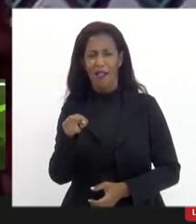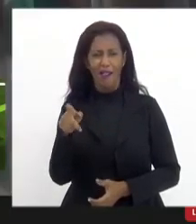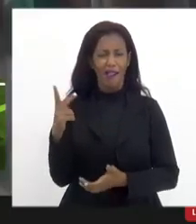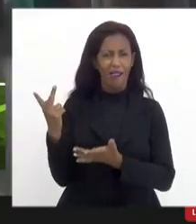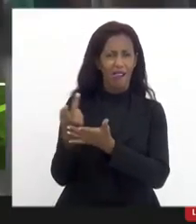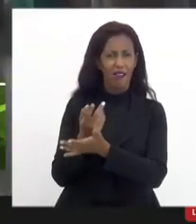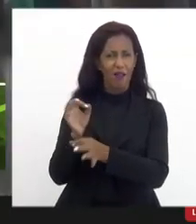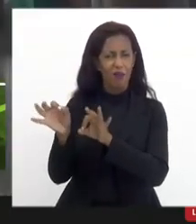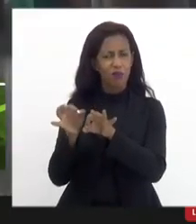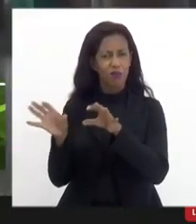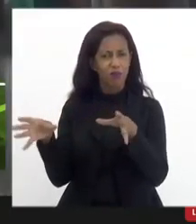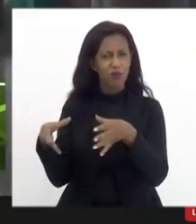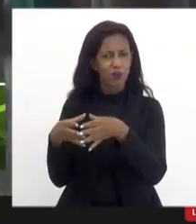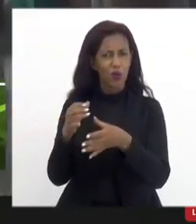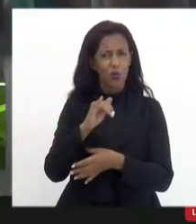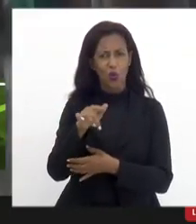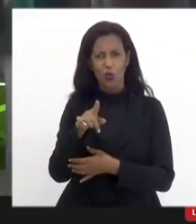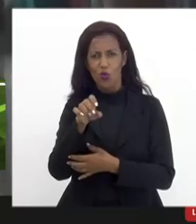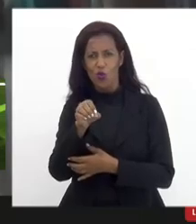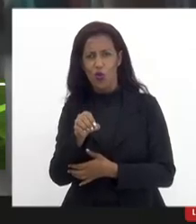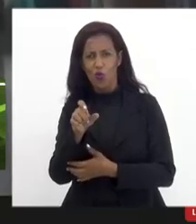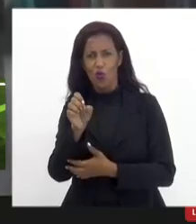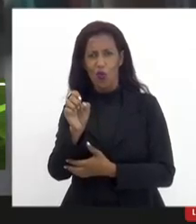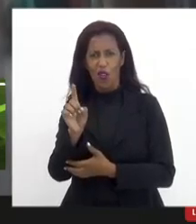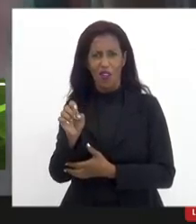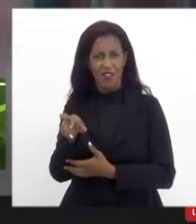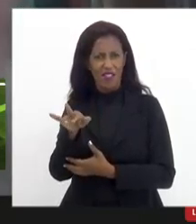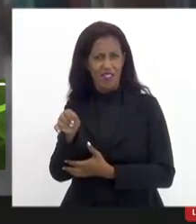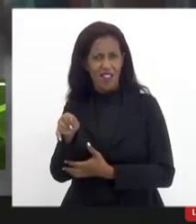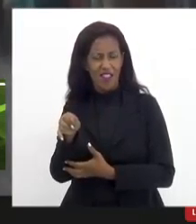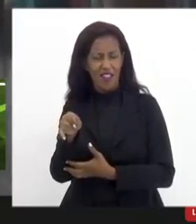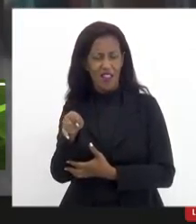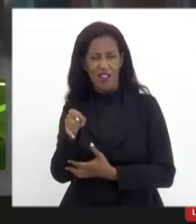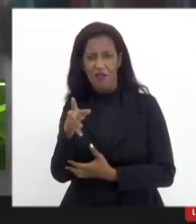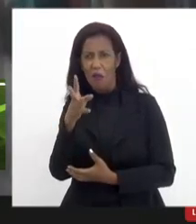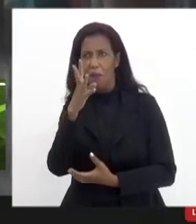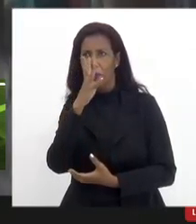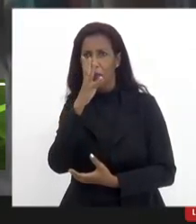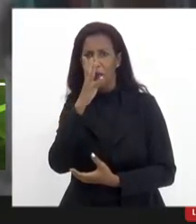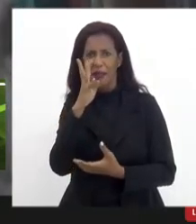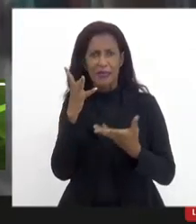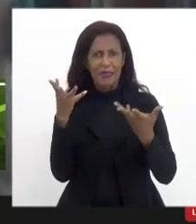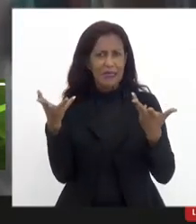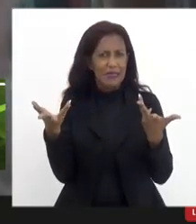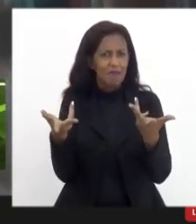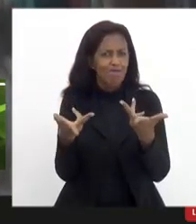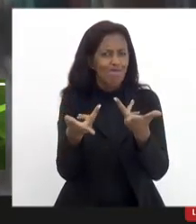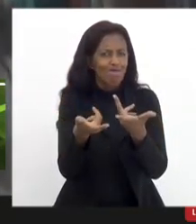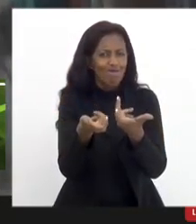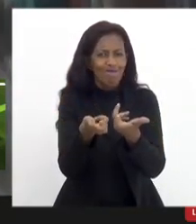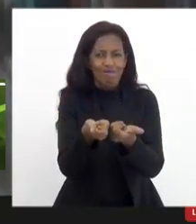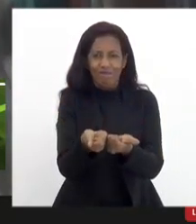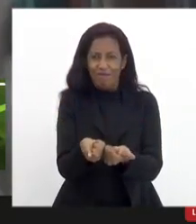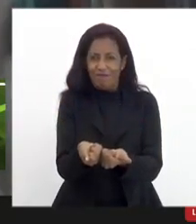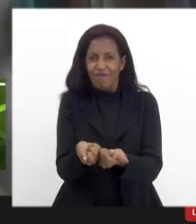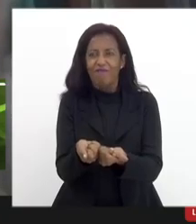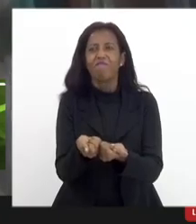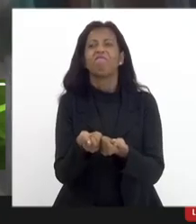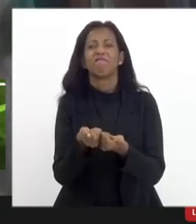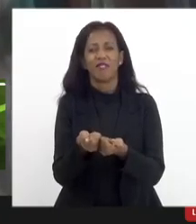Realizado pelo grupo Jongo da Serrinha, que foi uma das belezas mais fantásticas em termos